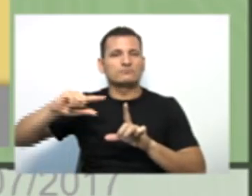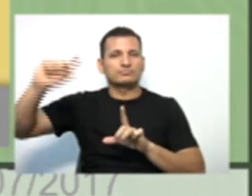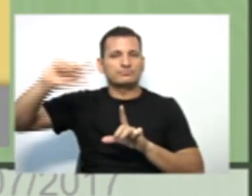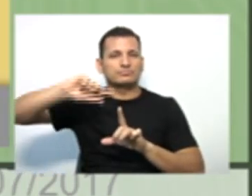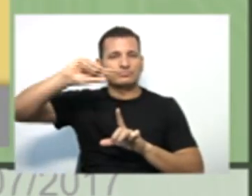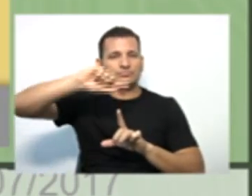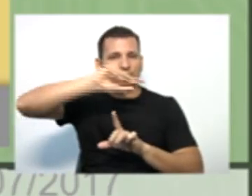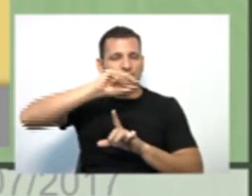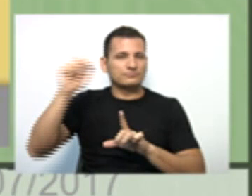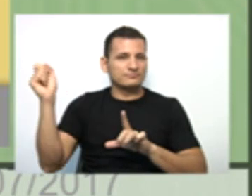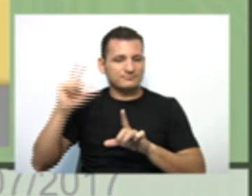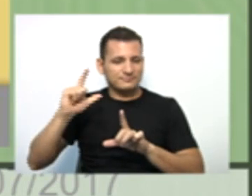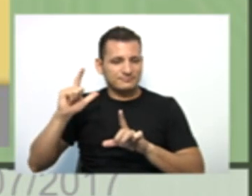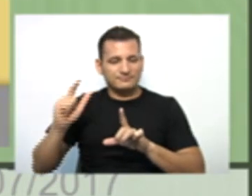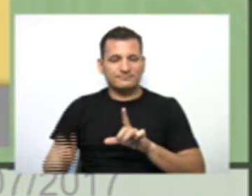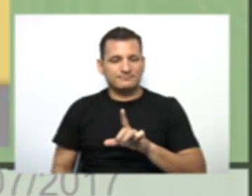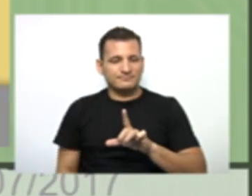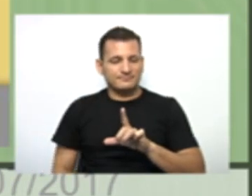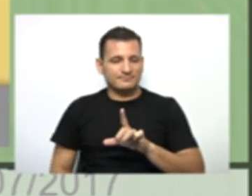tá vendo?